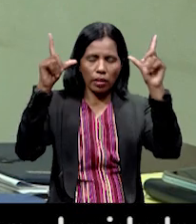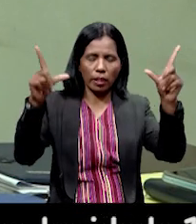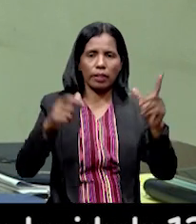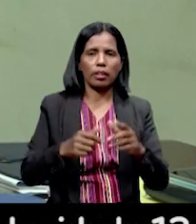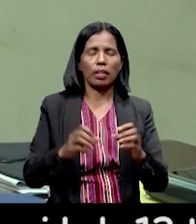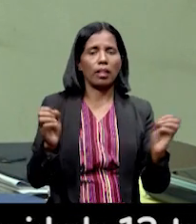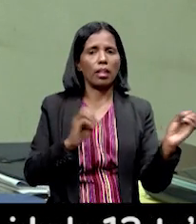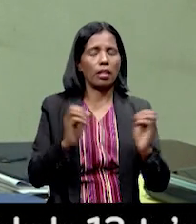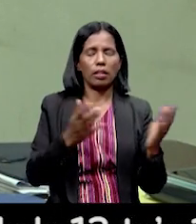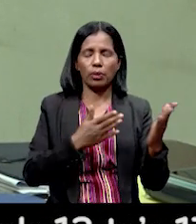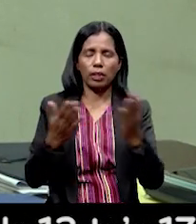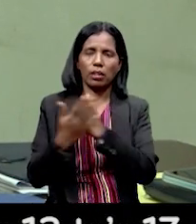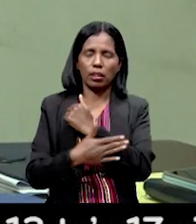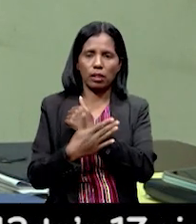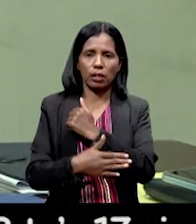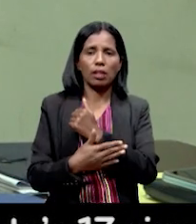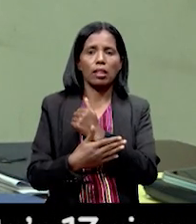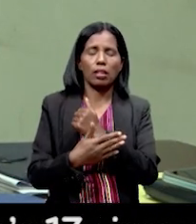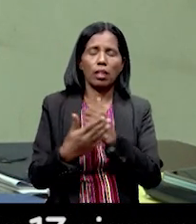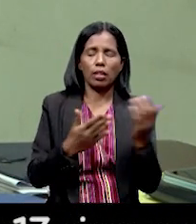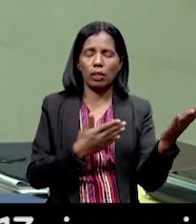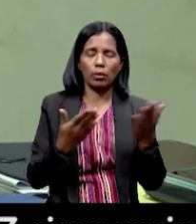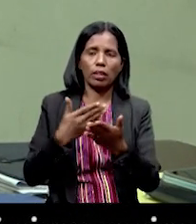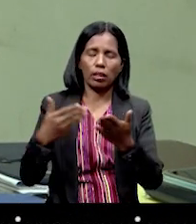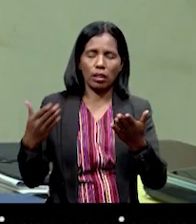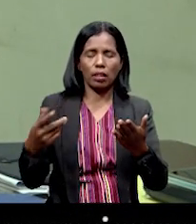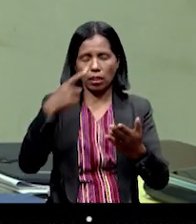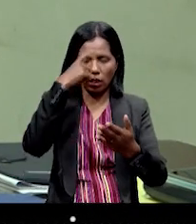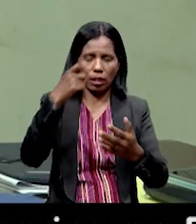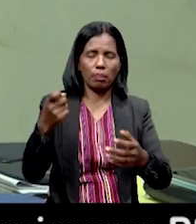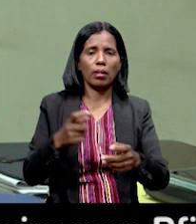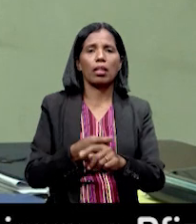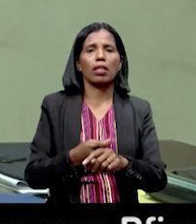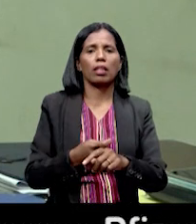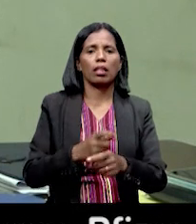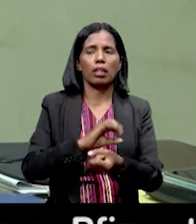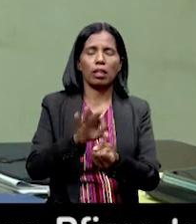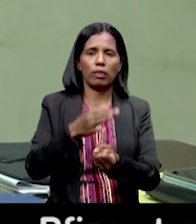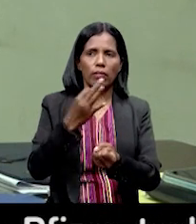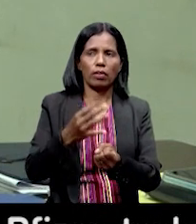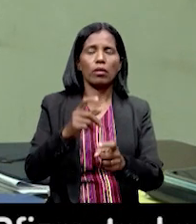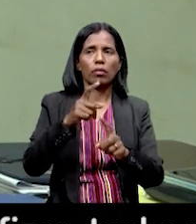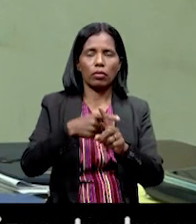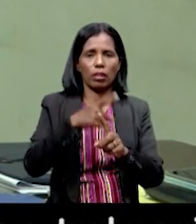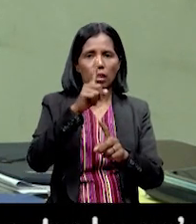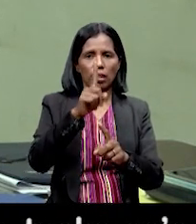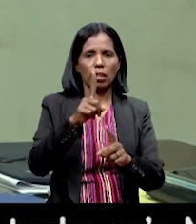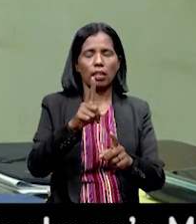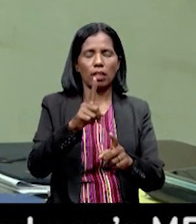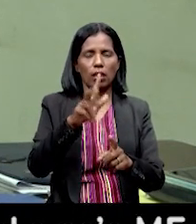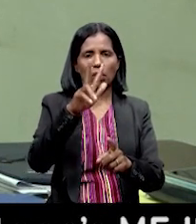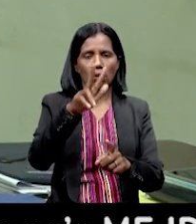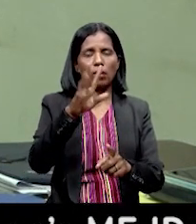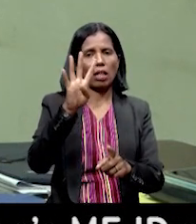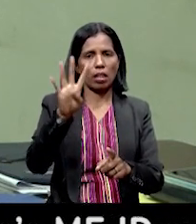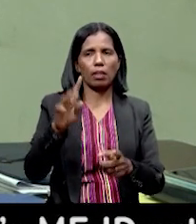de tata mai a situação pandemia então transportação né lá normal fulang ida dala tolu pele dala